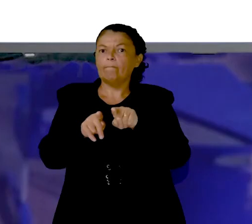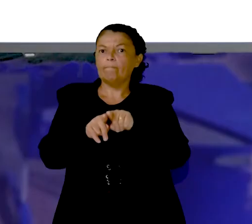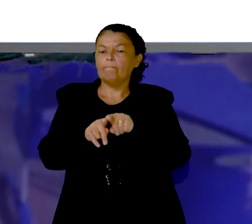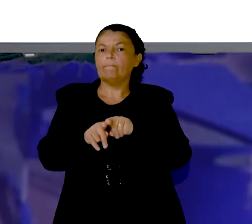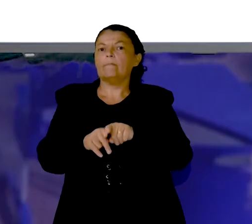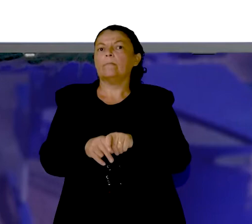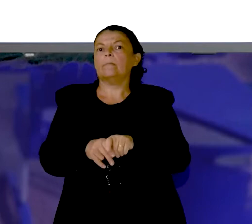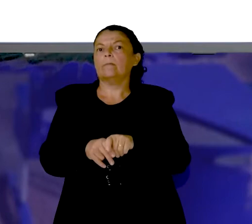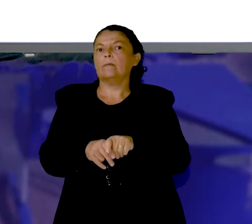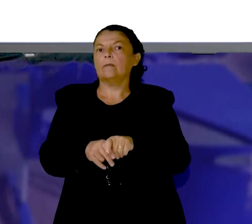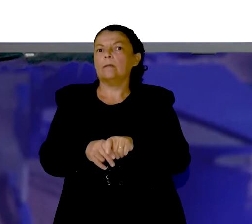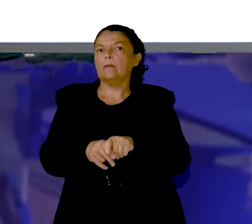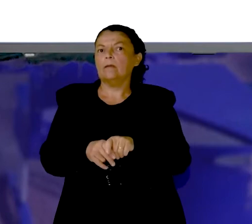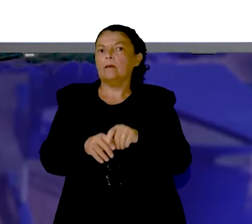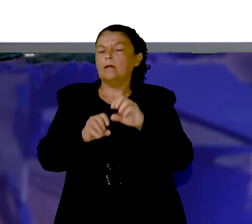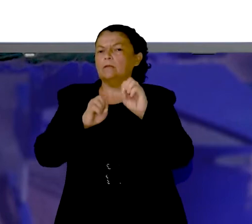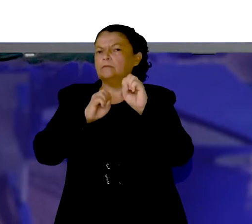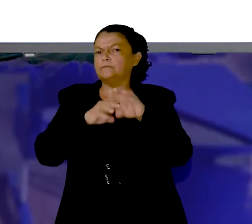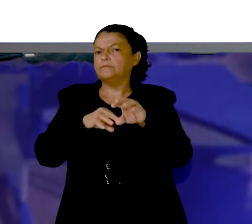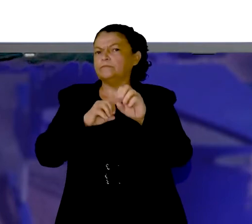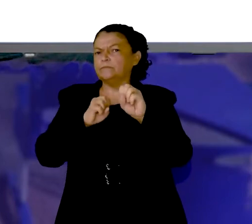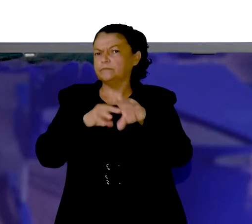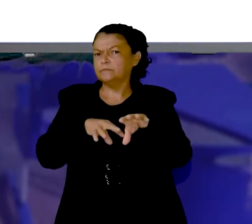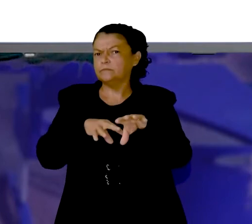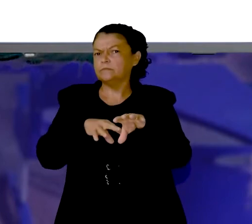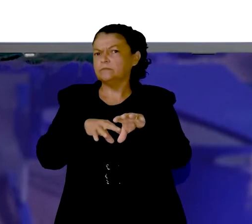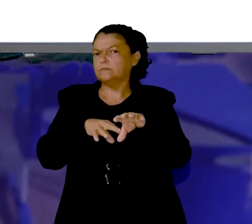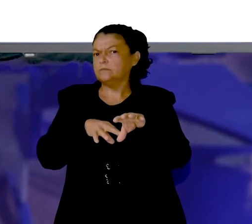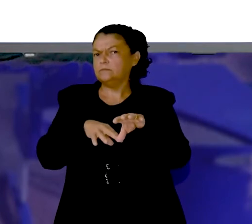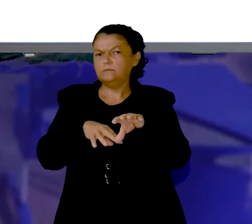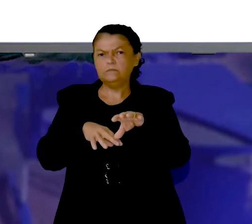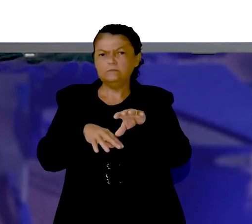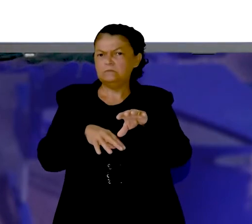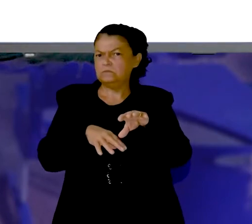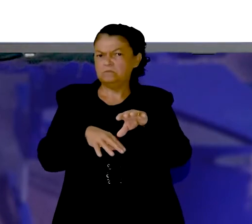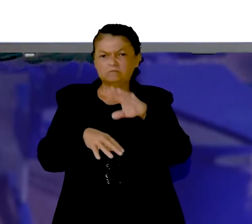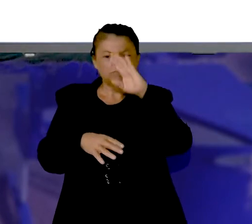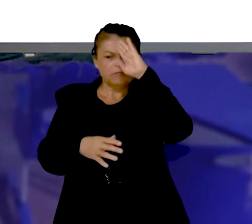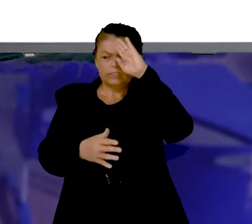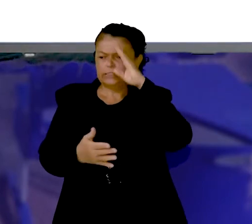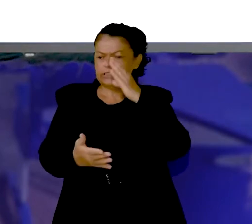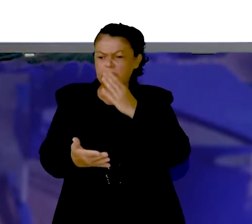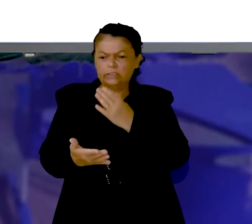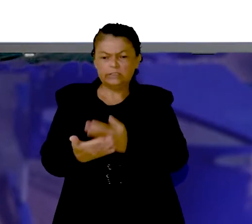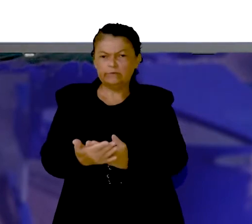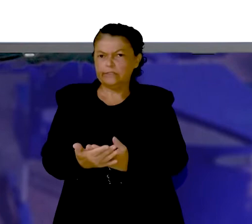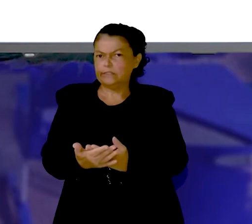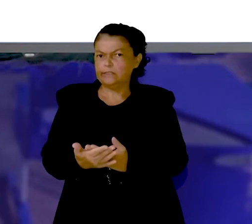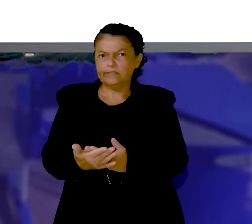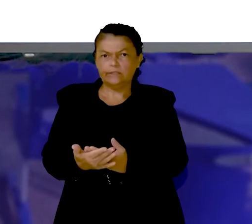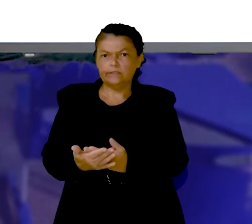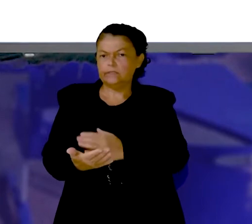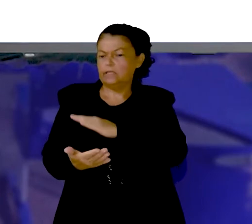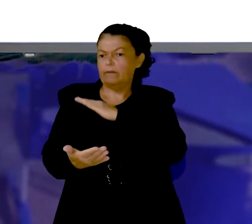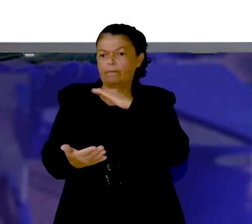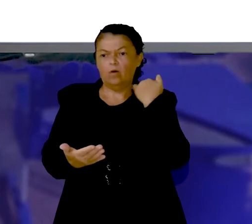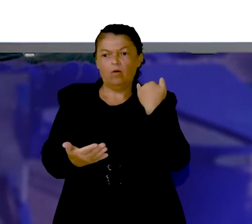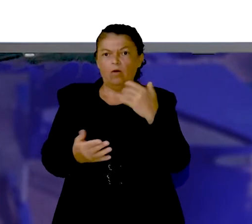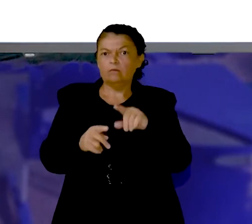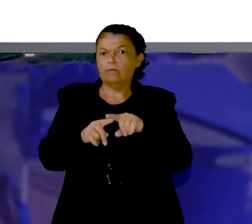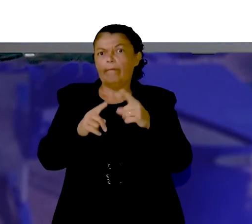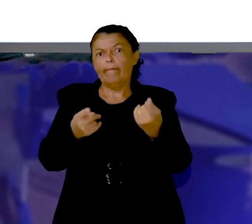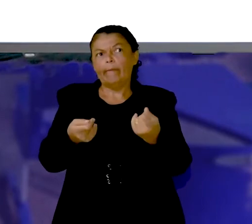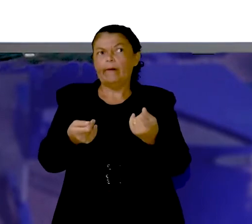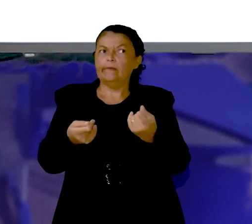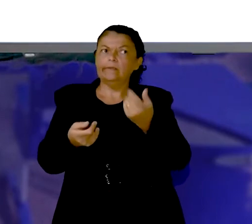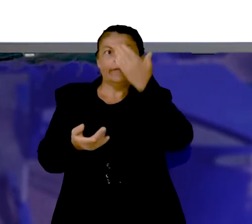Então, os niilistas, eles não podem acreditar na morte, mas eles acreditam na vida.